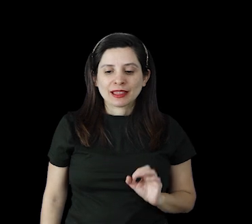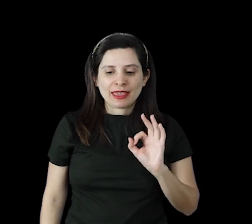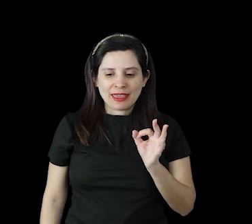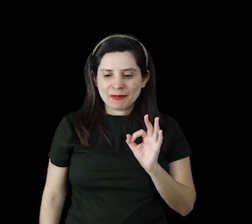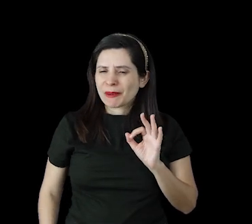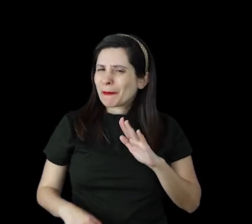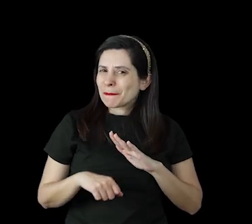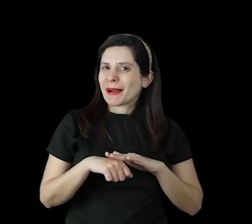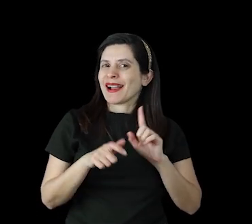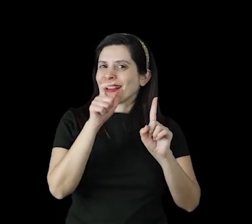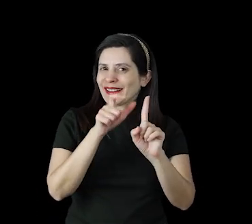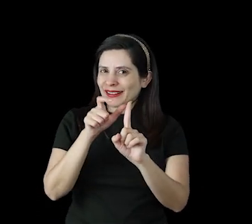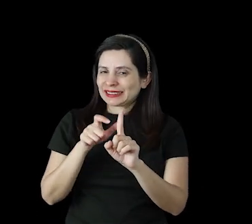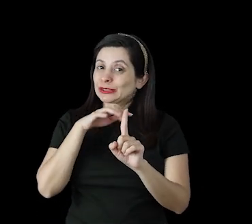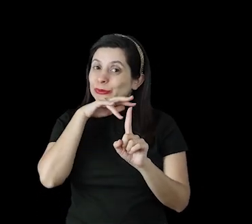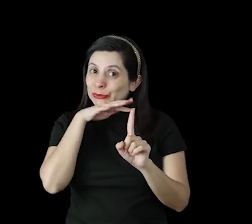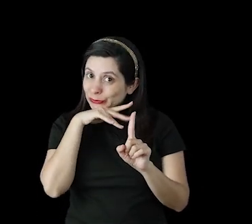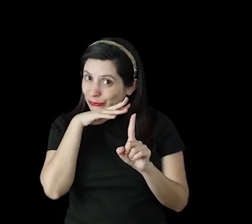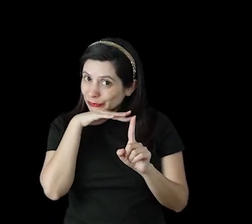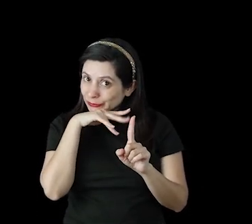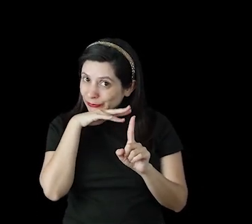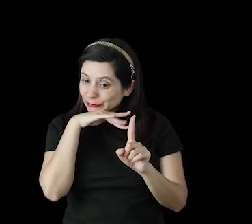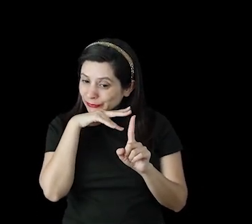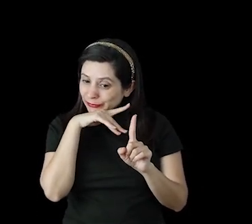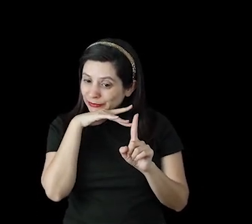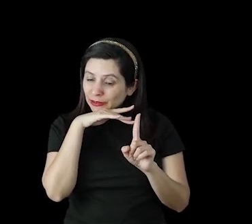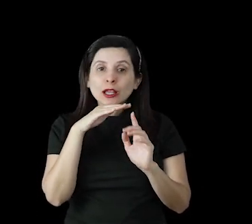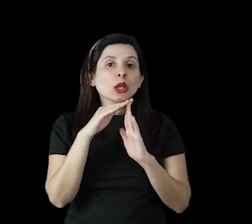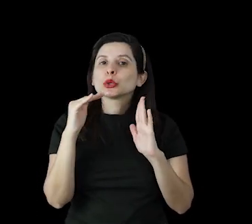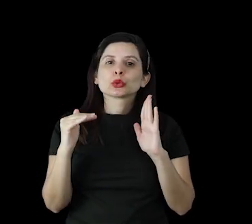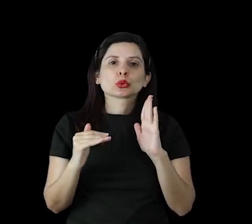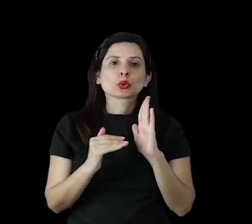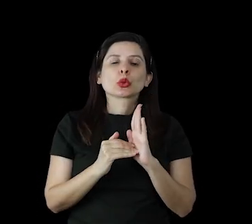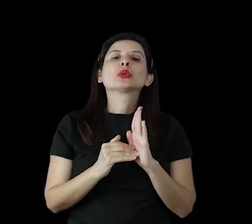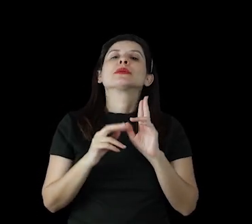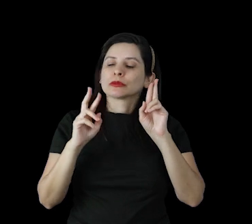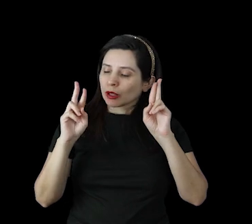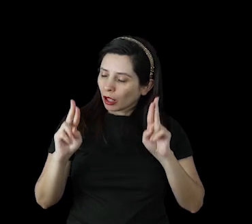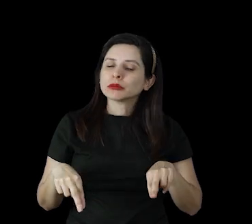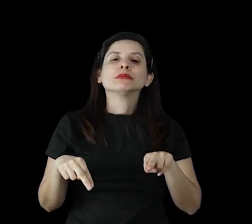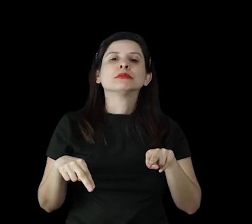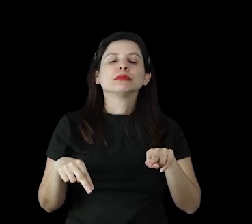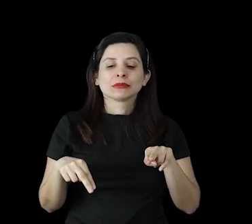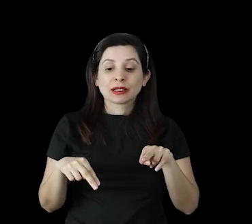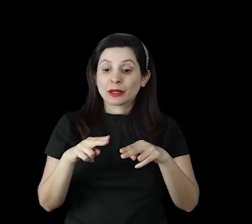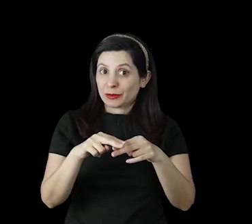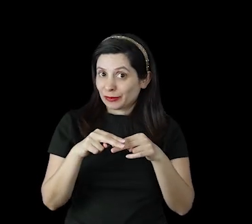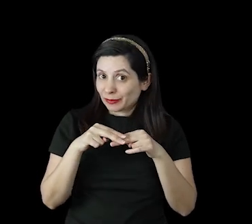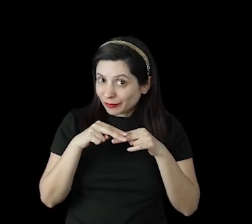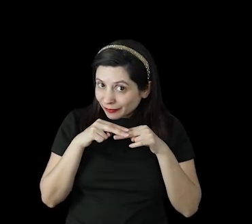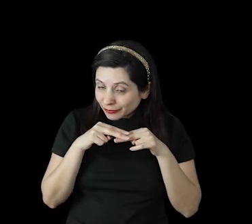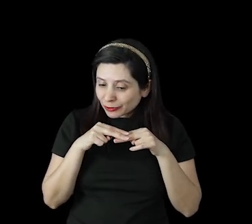Por mais que sejam personagens ruins, todos os personagens têm razão, né, e por isso que